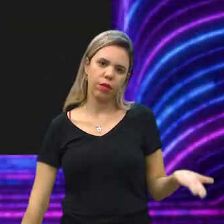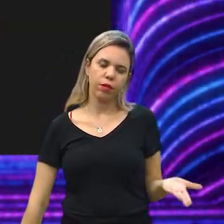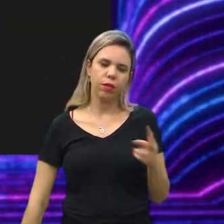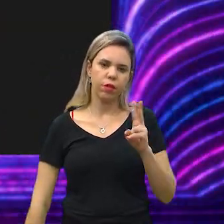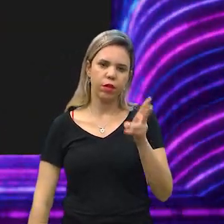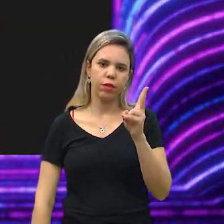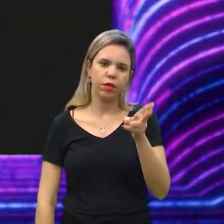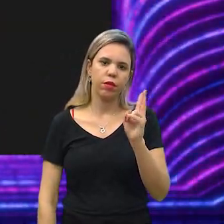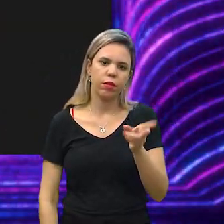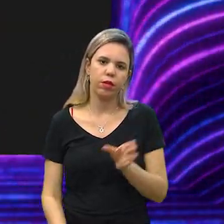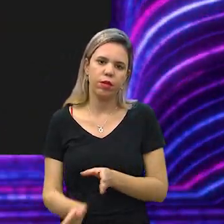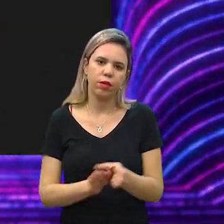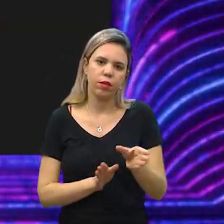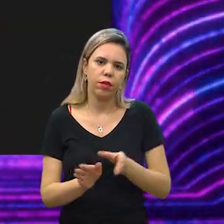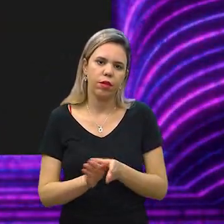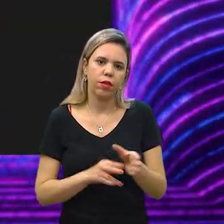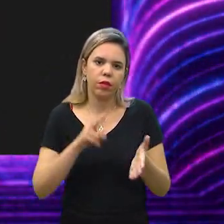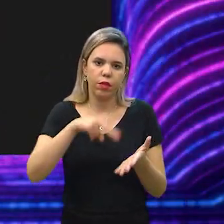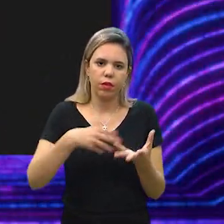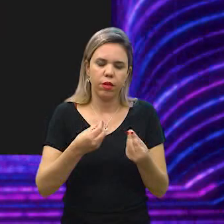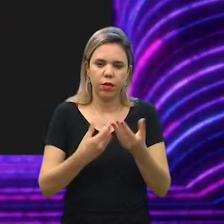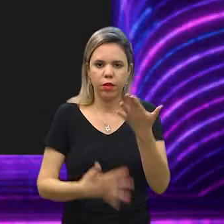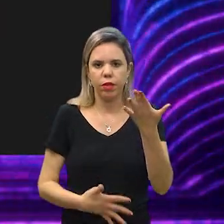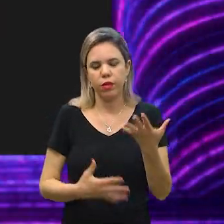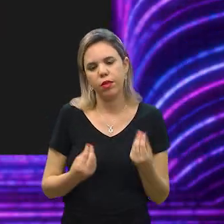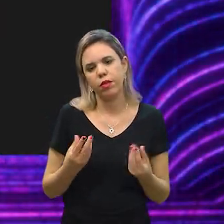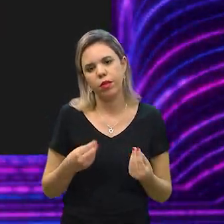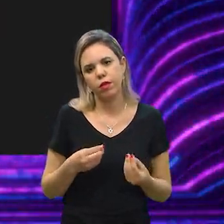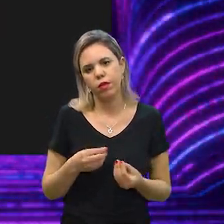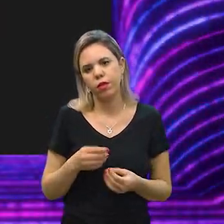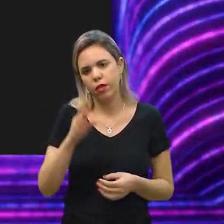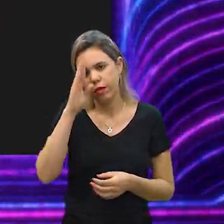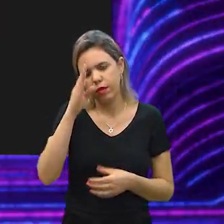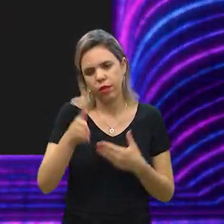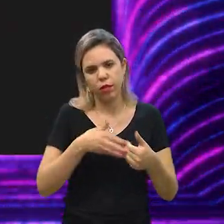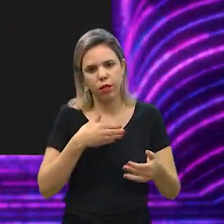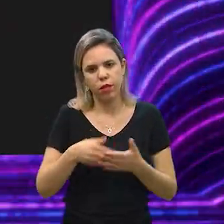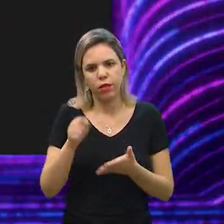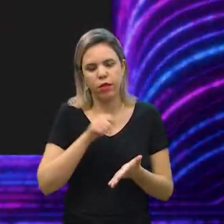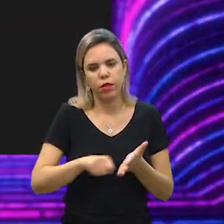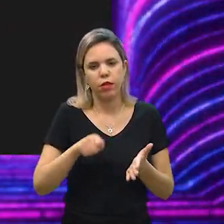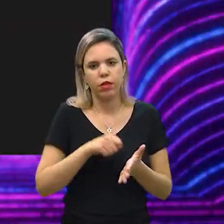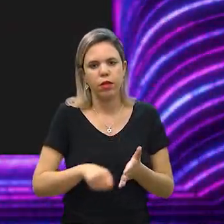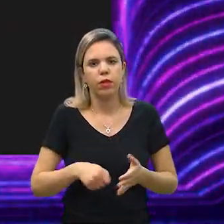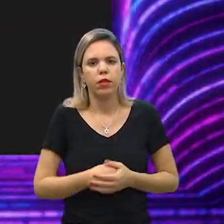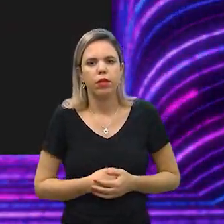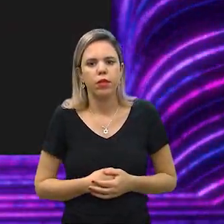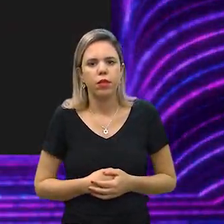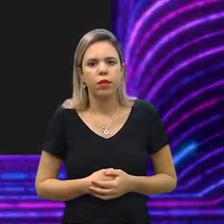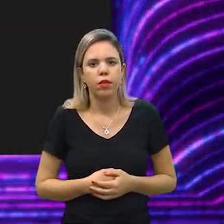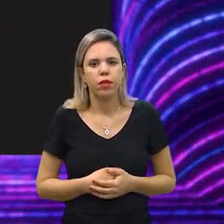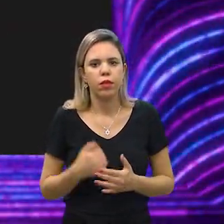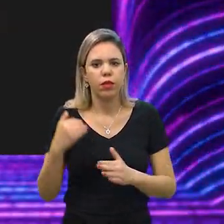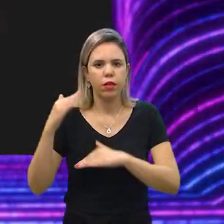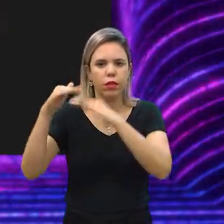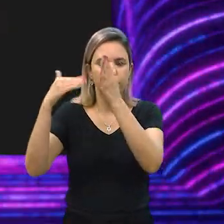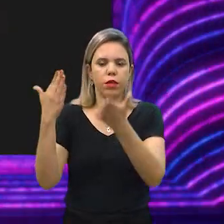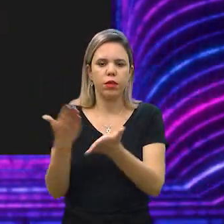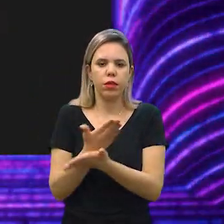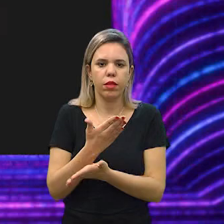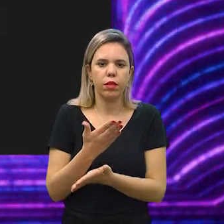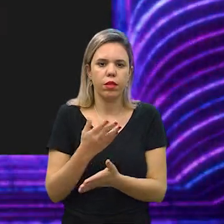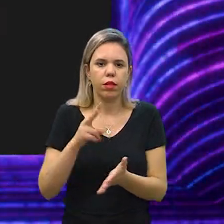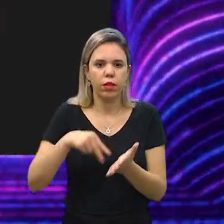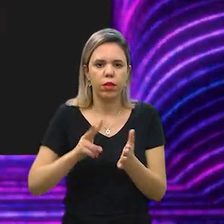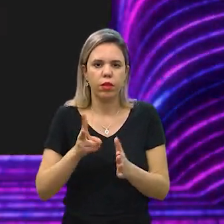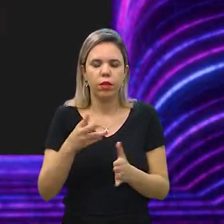Então, eu sempre recomendo ler bastante, porque isso é o essencial de qualquer escritor. E além dos livros que a